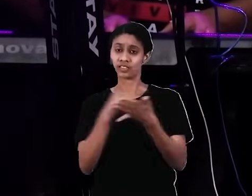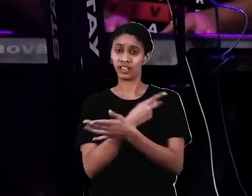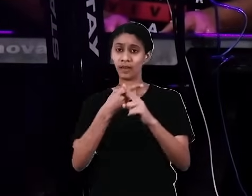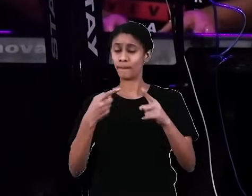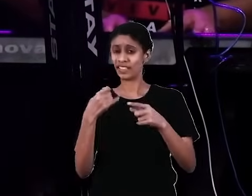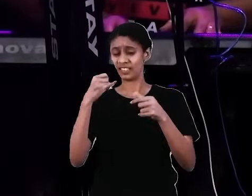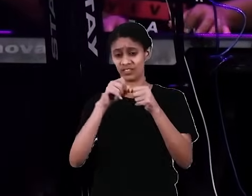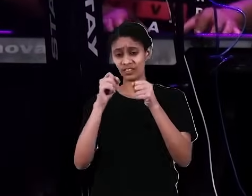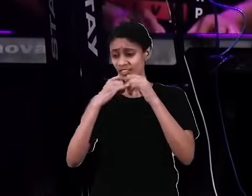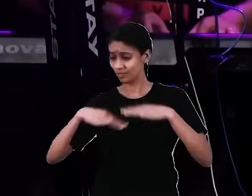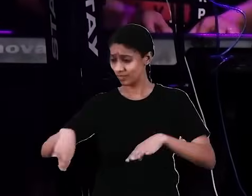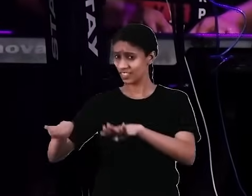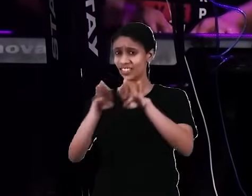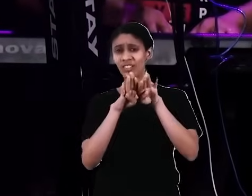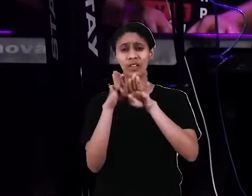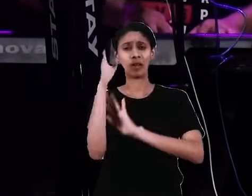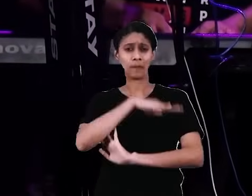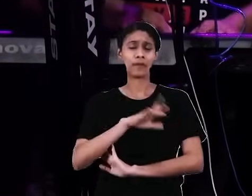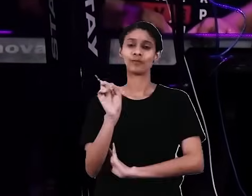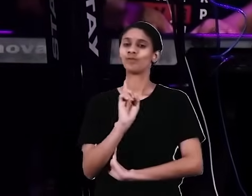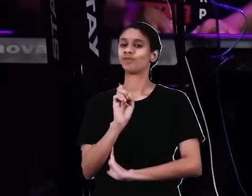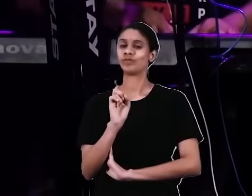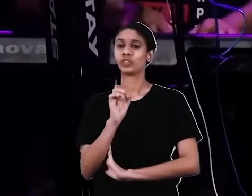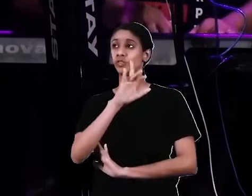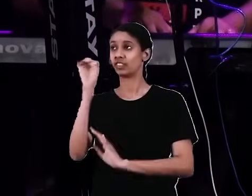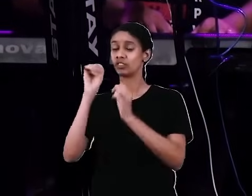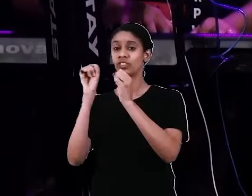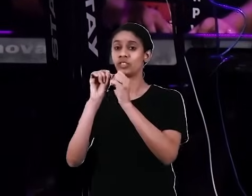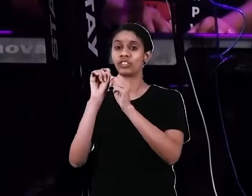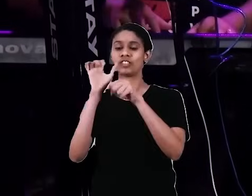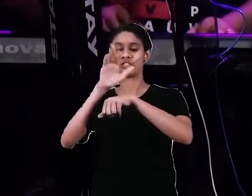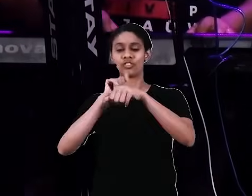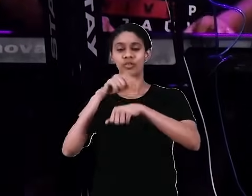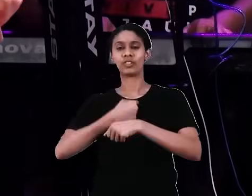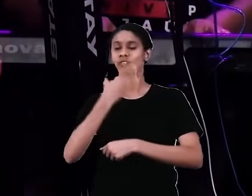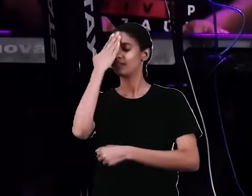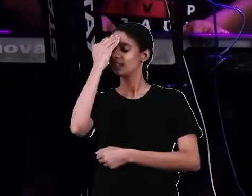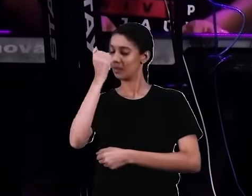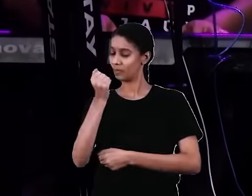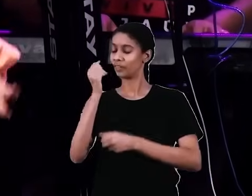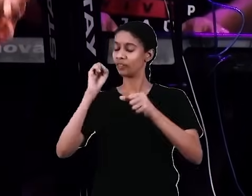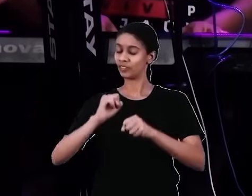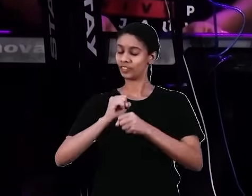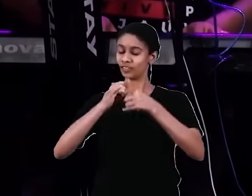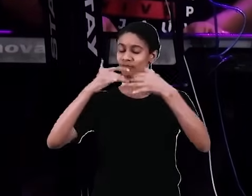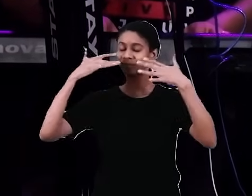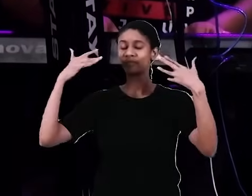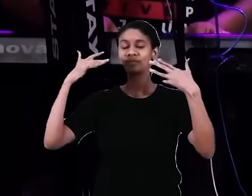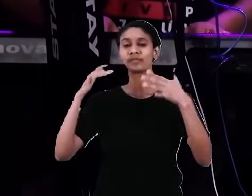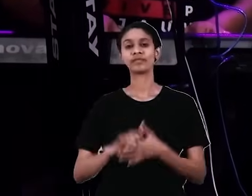iguala. Deus está nos chamando para um tempo de sabedoria e graça do Senhor. É um tempo